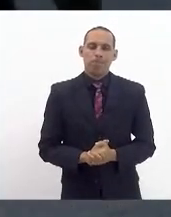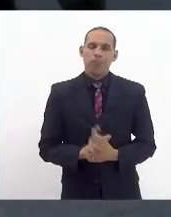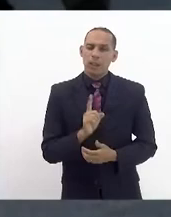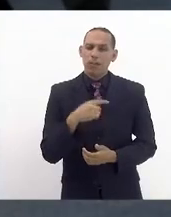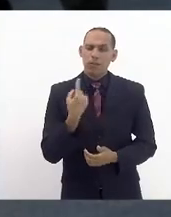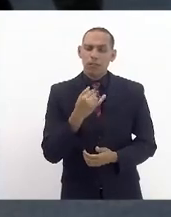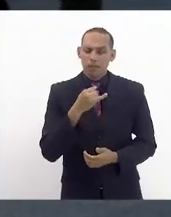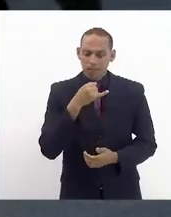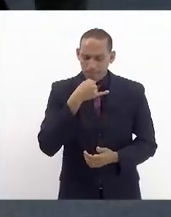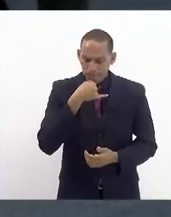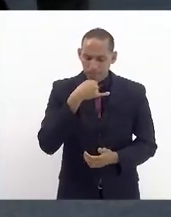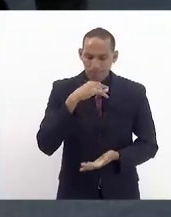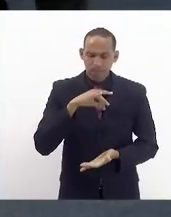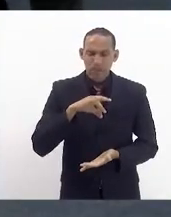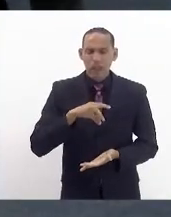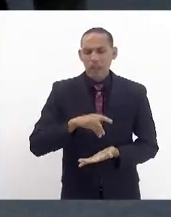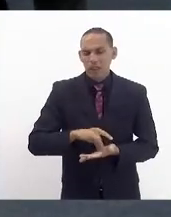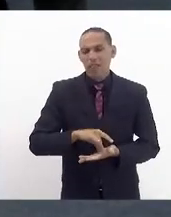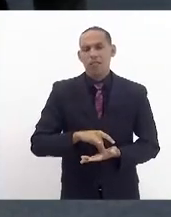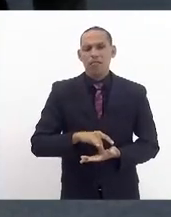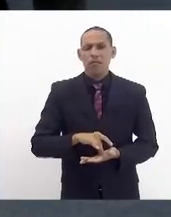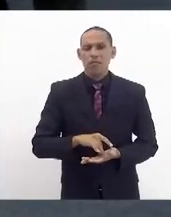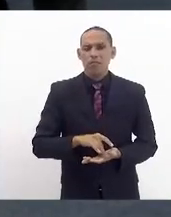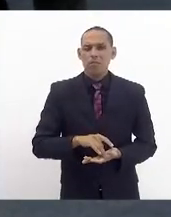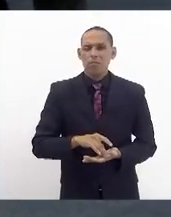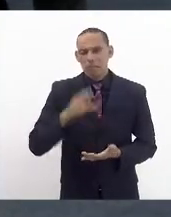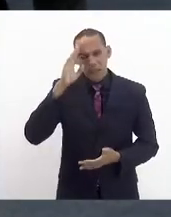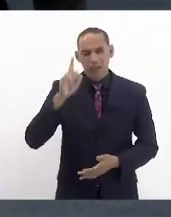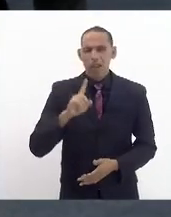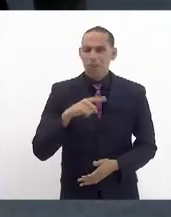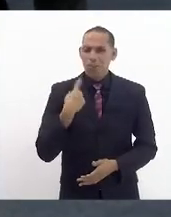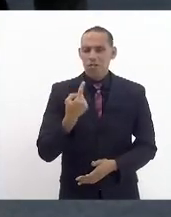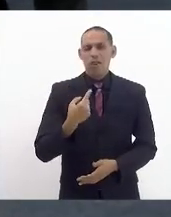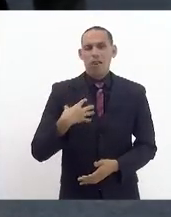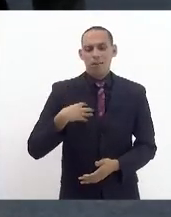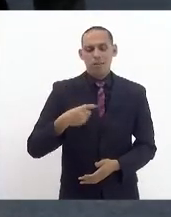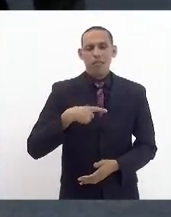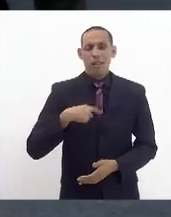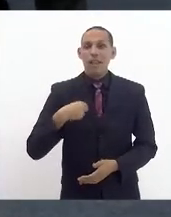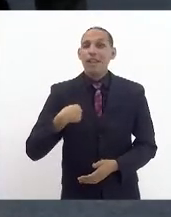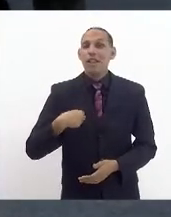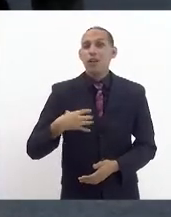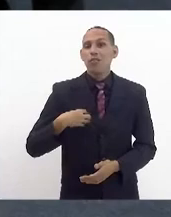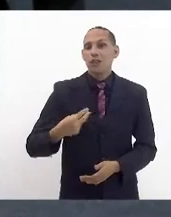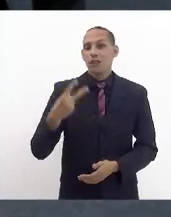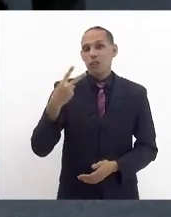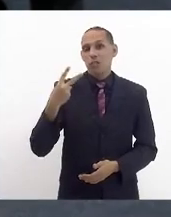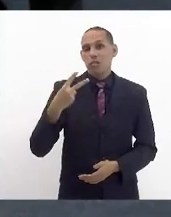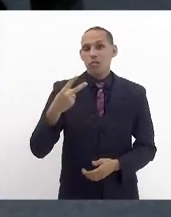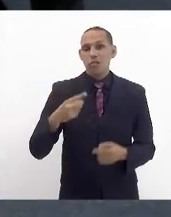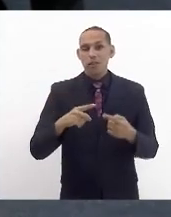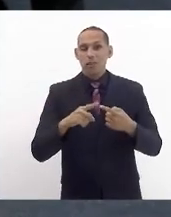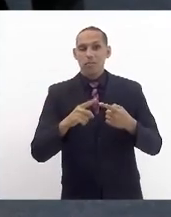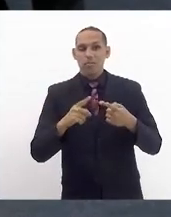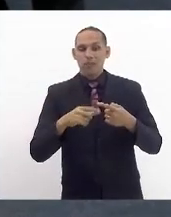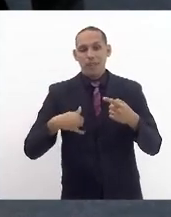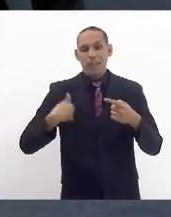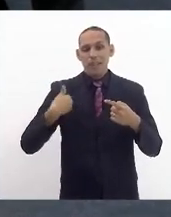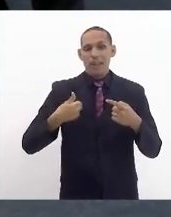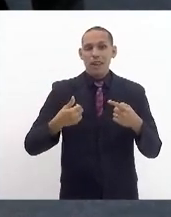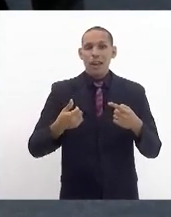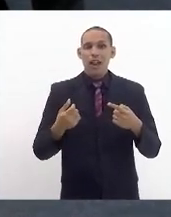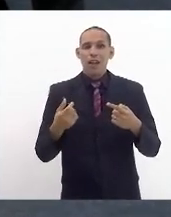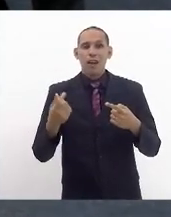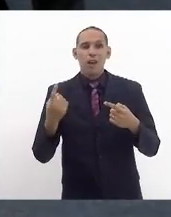fica muito triste, né? Principalmente nós que temos aí, eu tenho duas filhas, uma de 2 anos, uma de 9 anos, não tem como ver aquela matéria sem